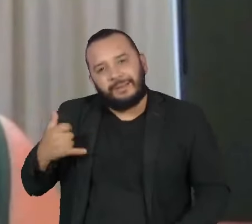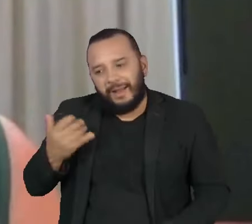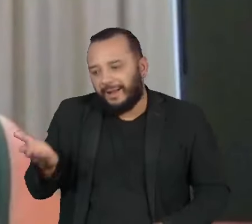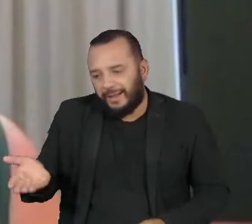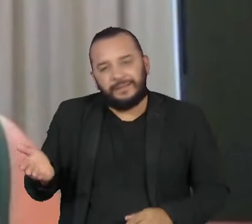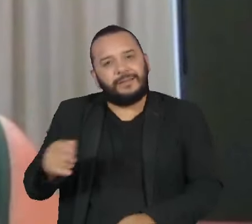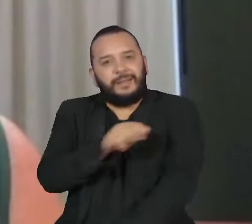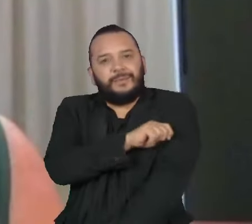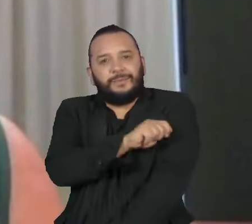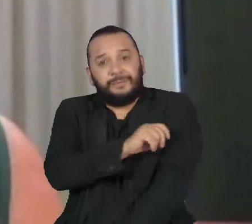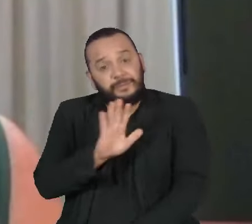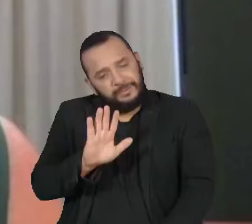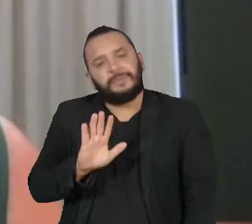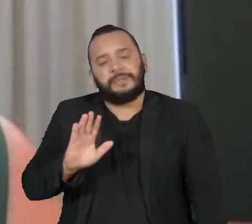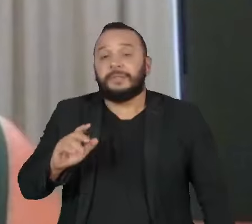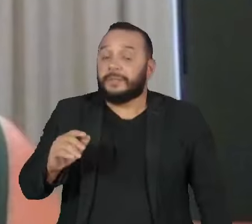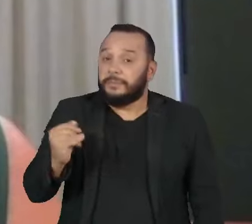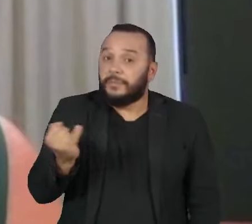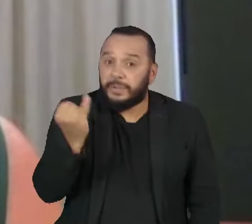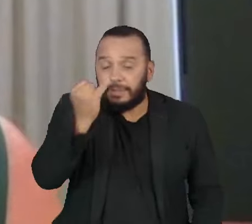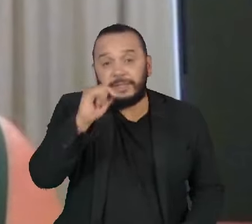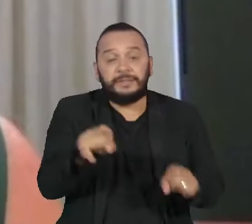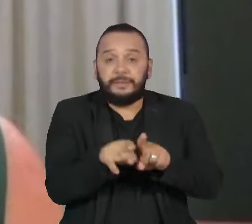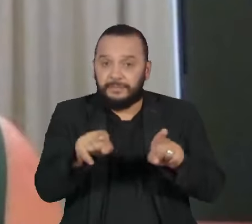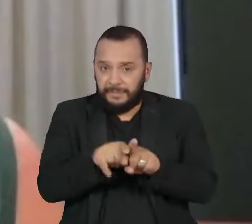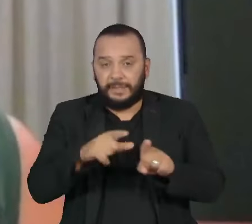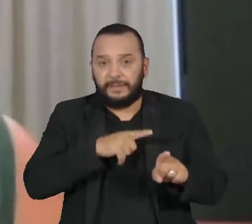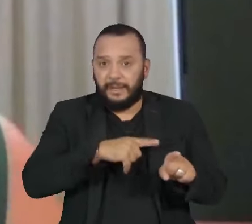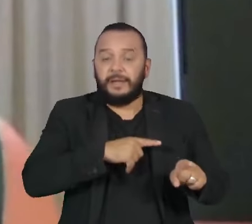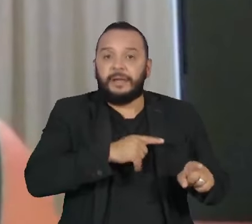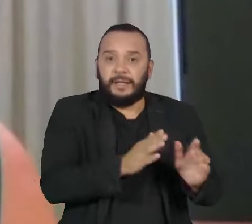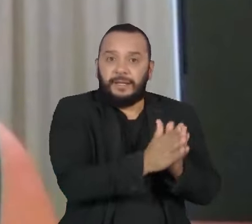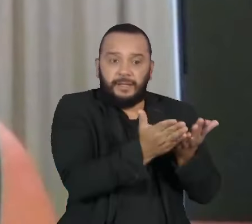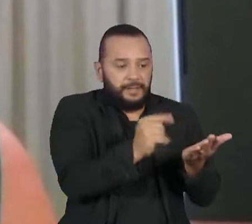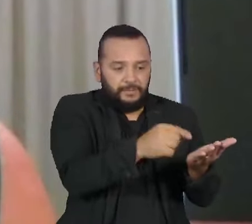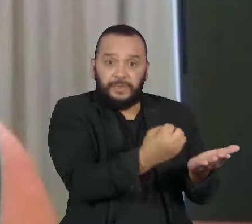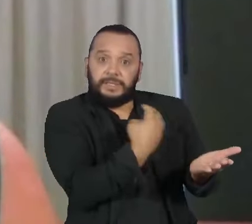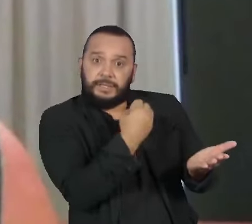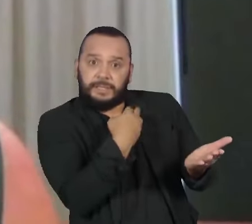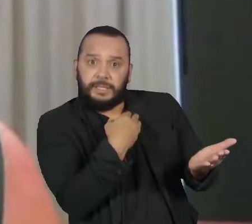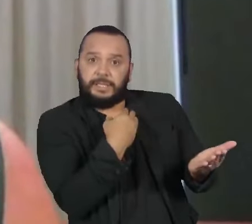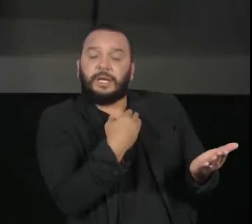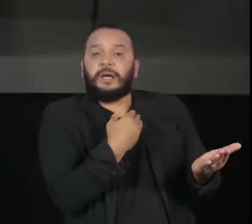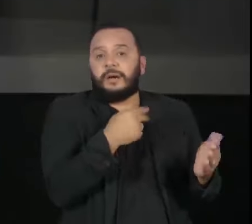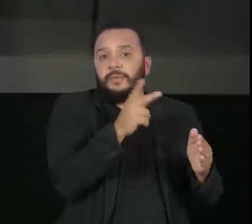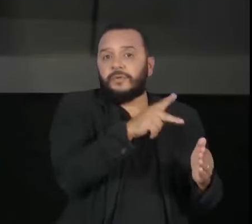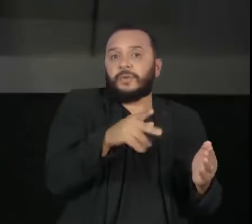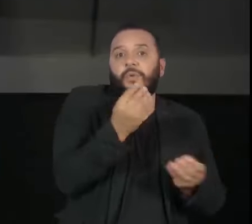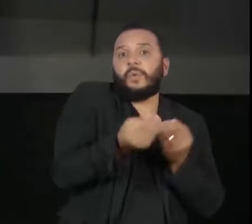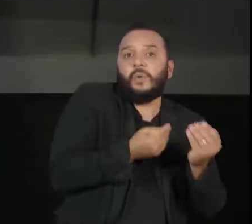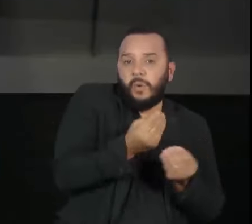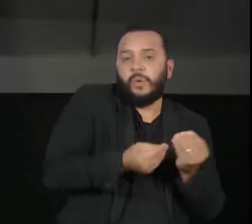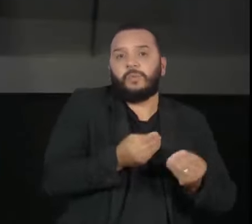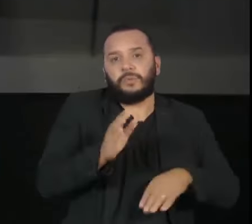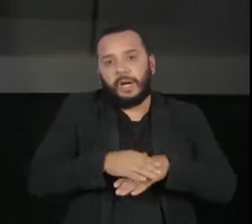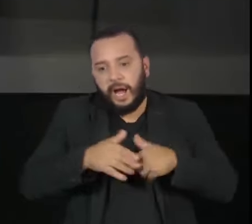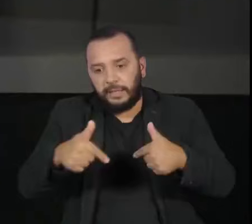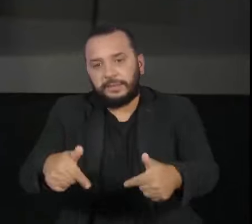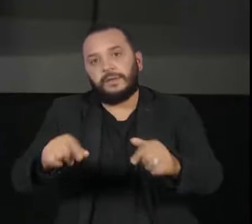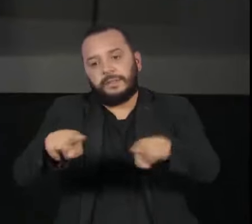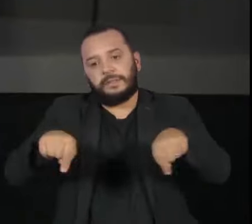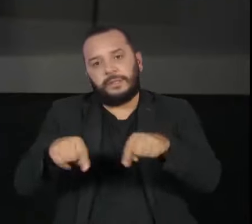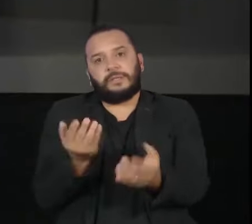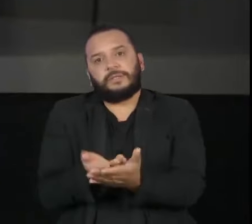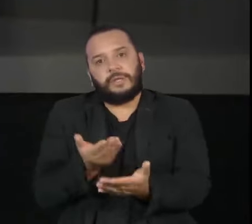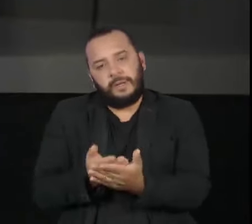importante termos um material que oriente o professor no trabalho que ele vai desenvolver em sala de aula. Acredito que essa seja a principal